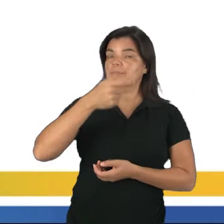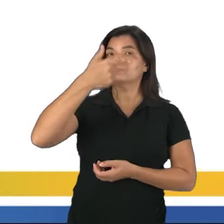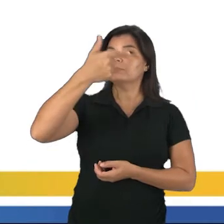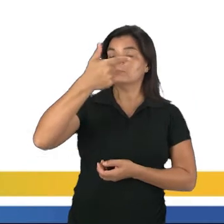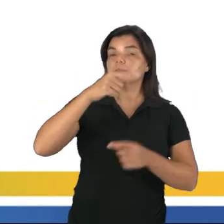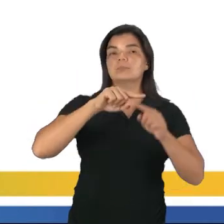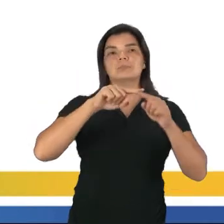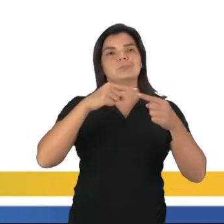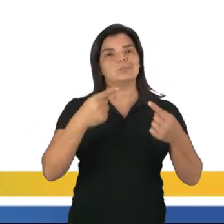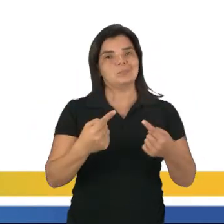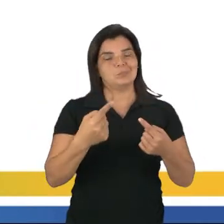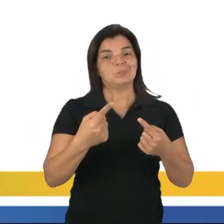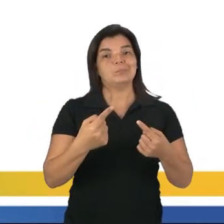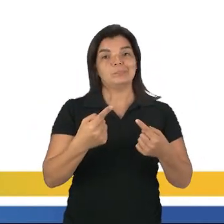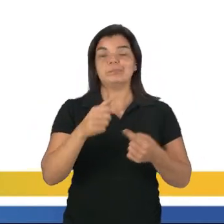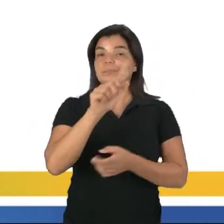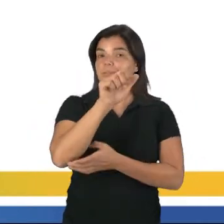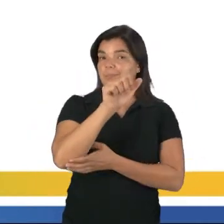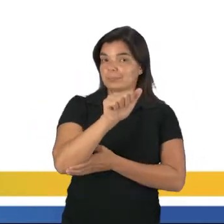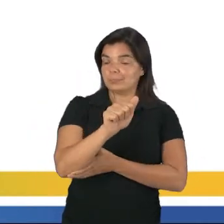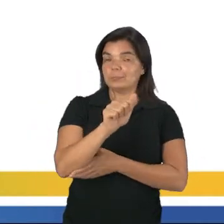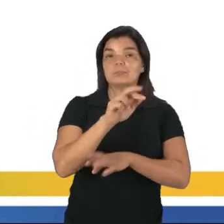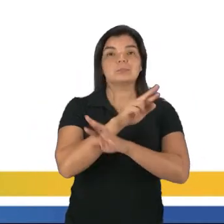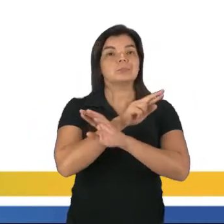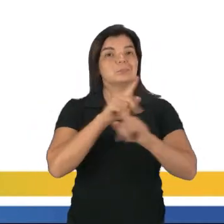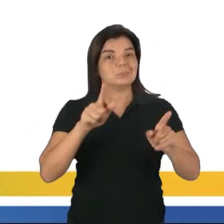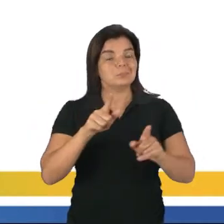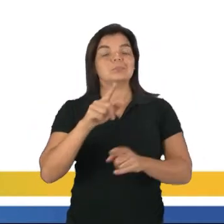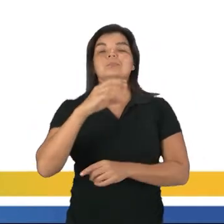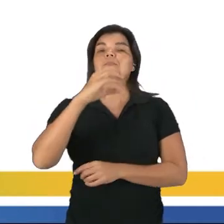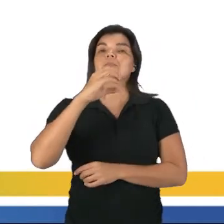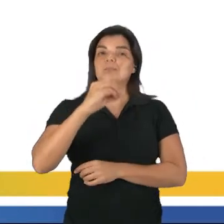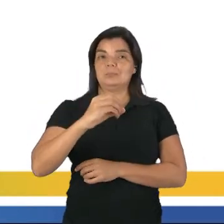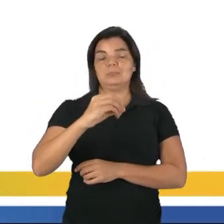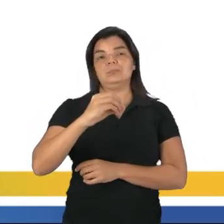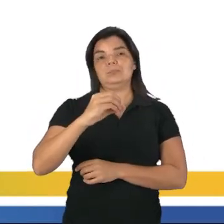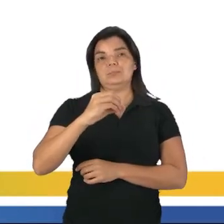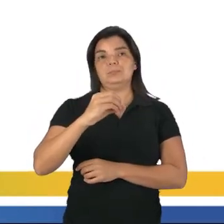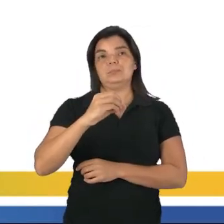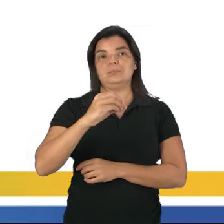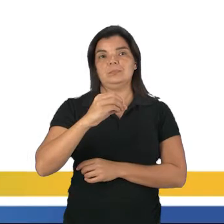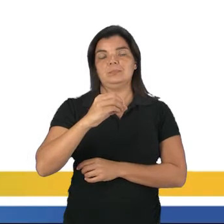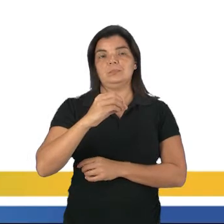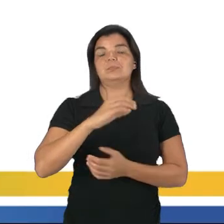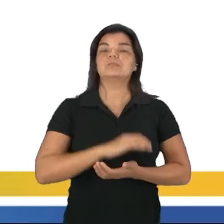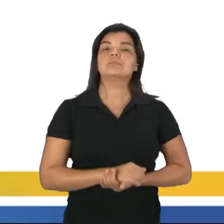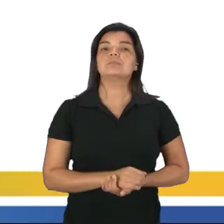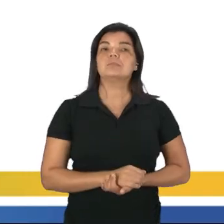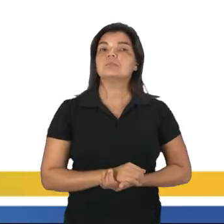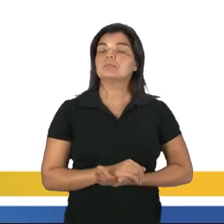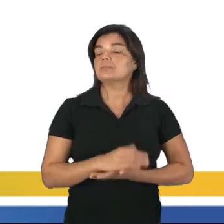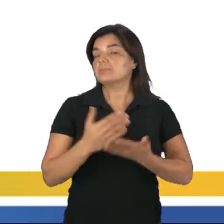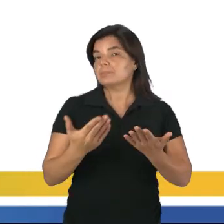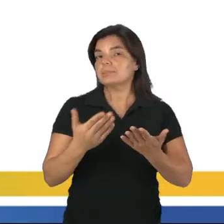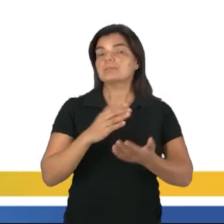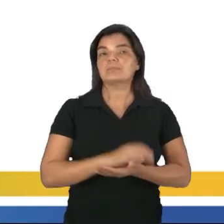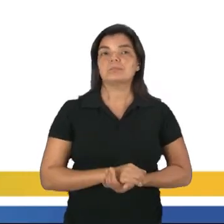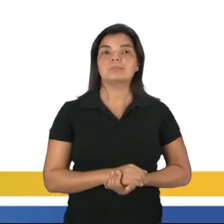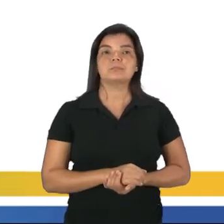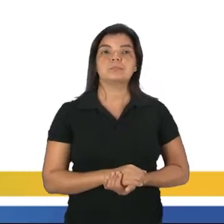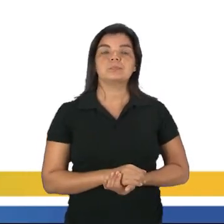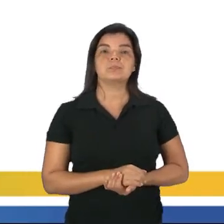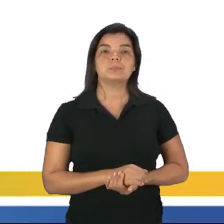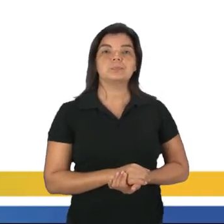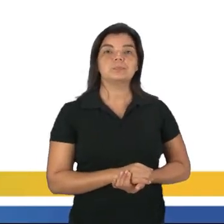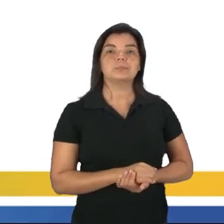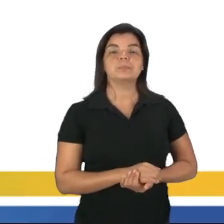esteja elevado ao quadrado, né, ali tem ali o expoente 2 no termo, o a ele assume o valor zero, né, que é a condição,